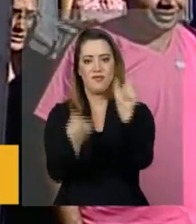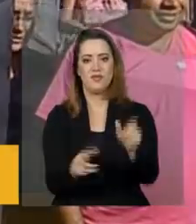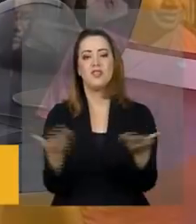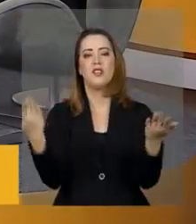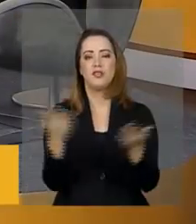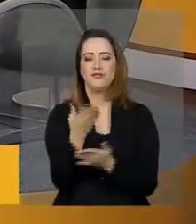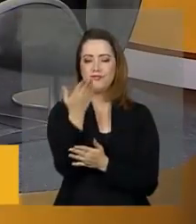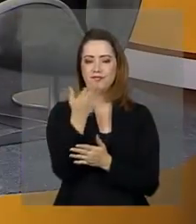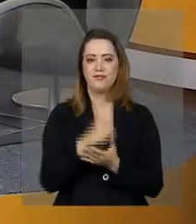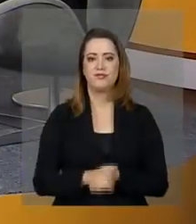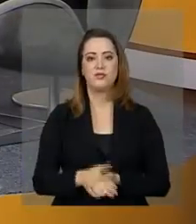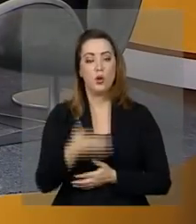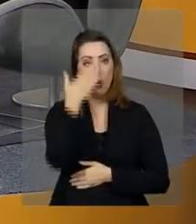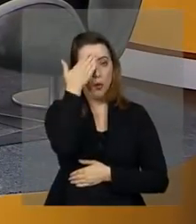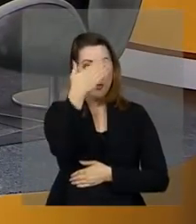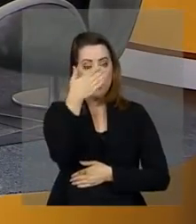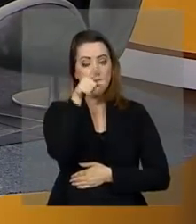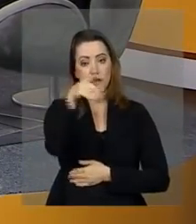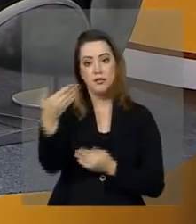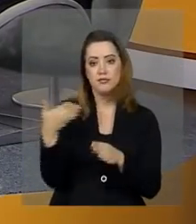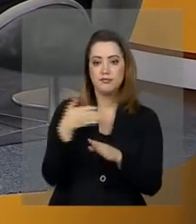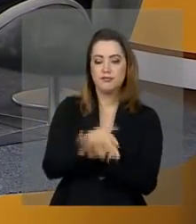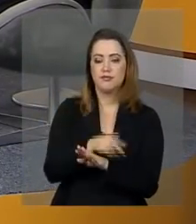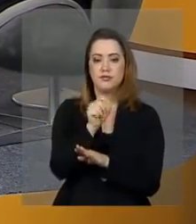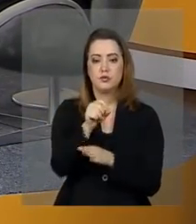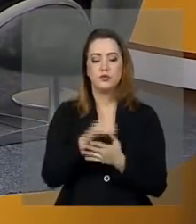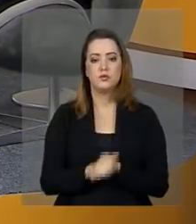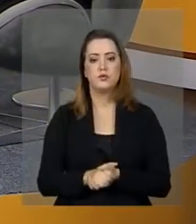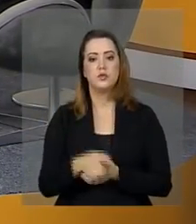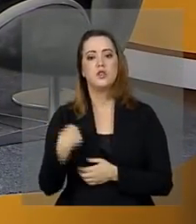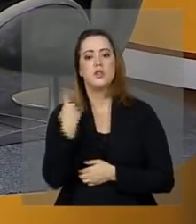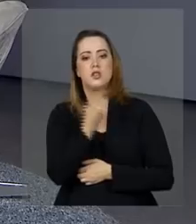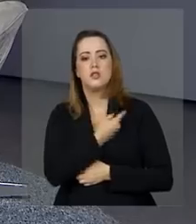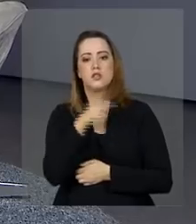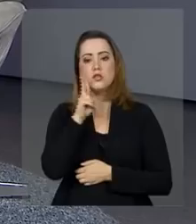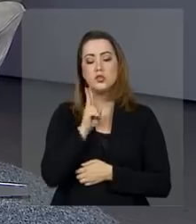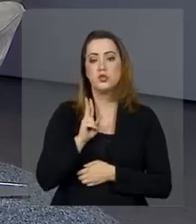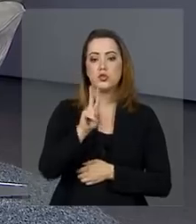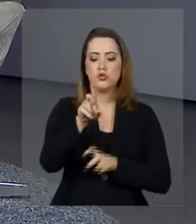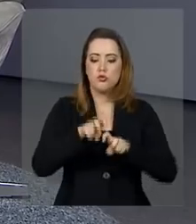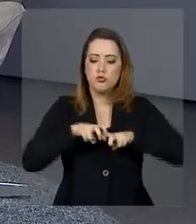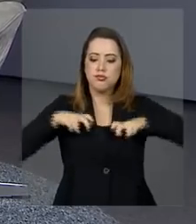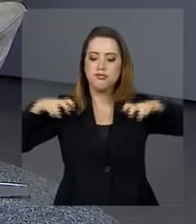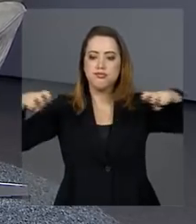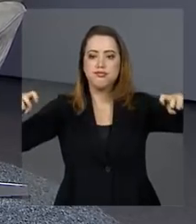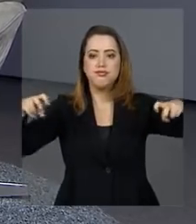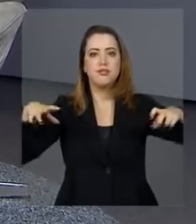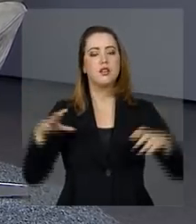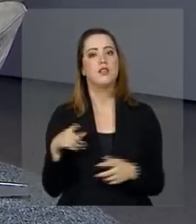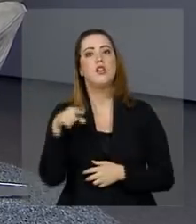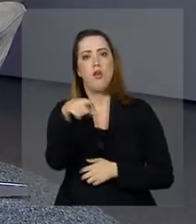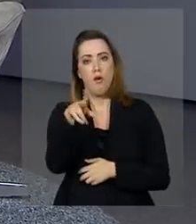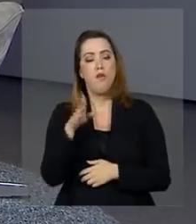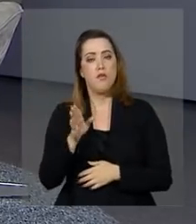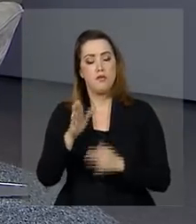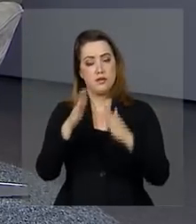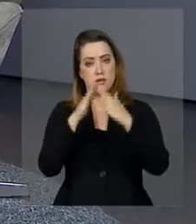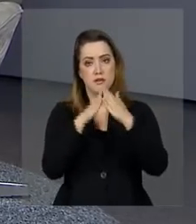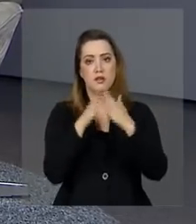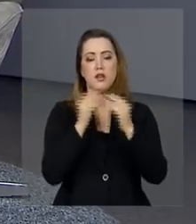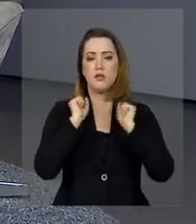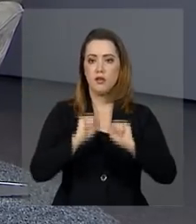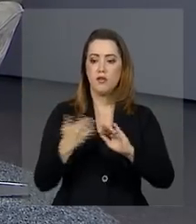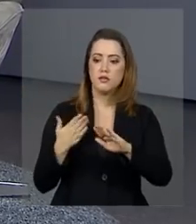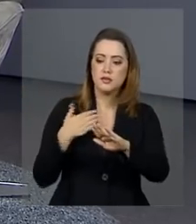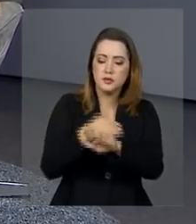com vocês. Obrigado, Luana, pela sua participação. E a gente vendo aí as arquibancadas lotadas, você que está em casa também pode participar com a